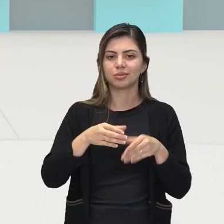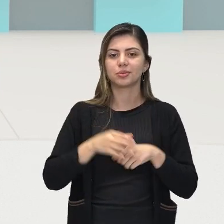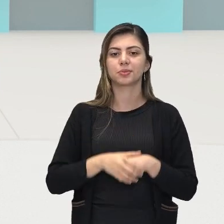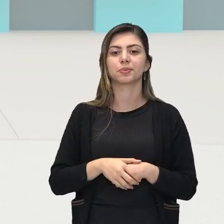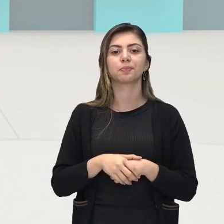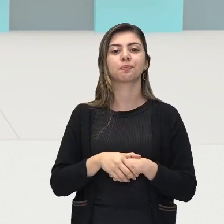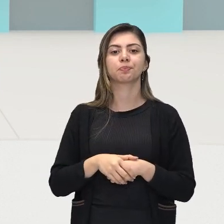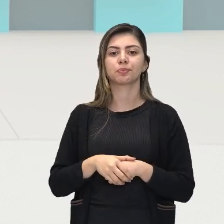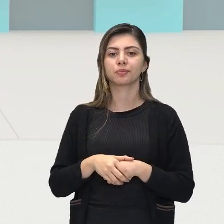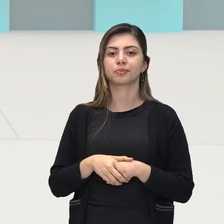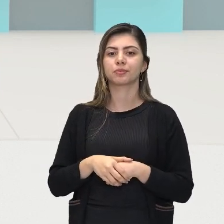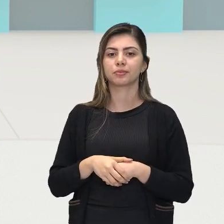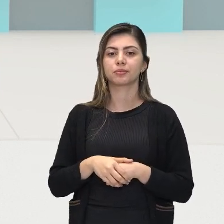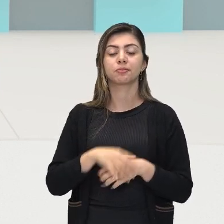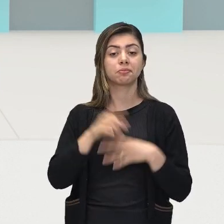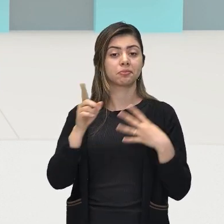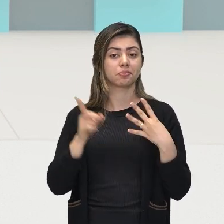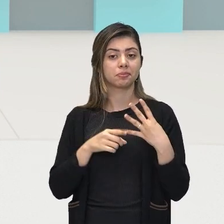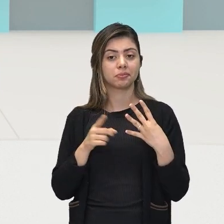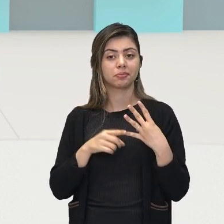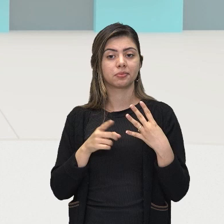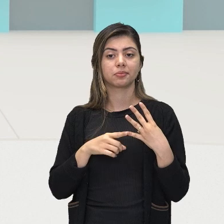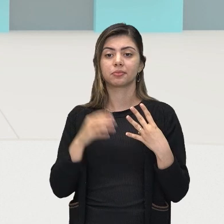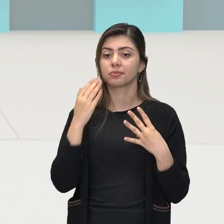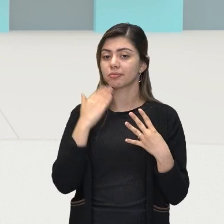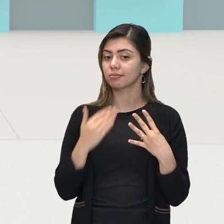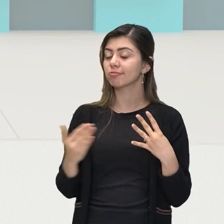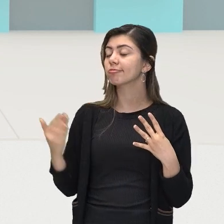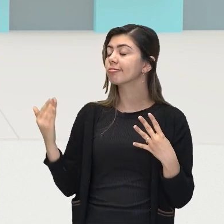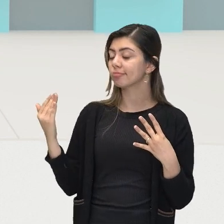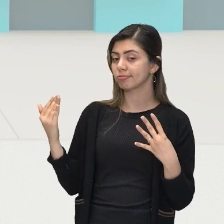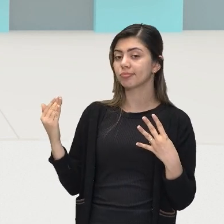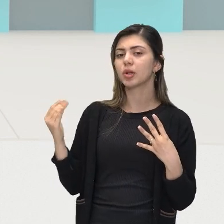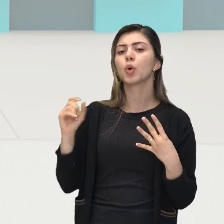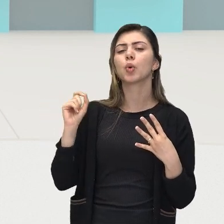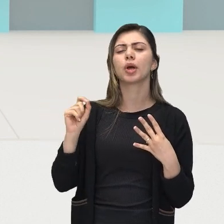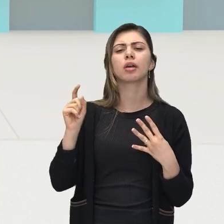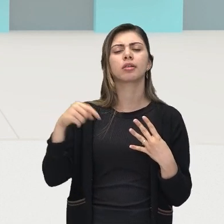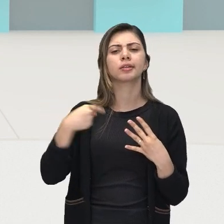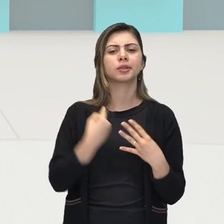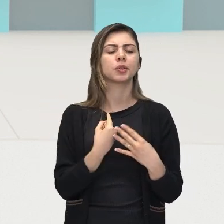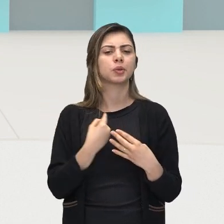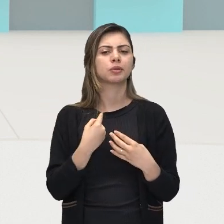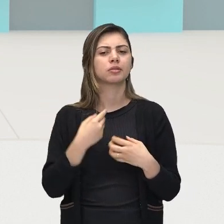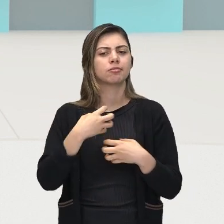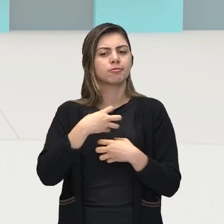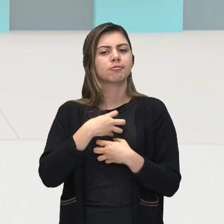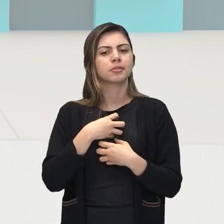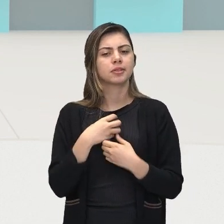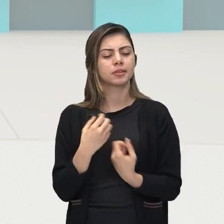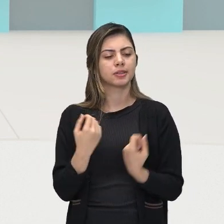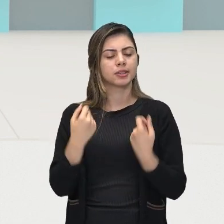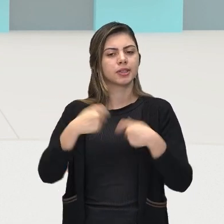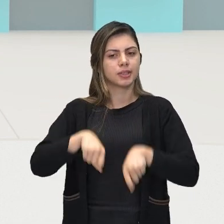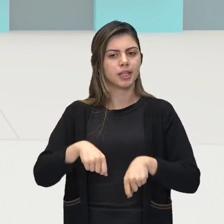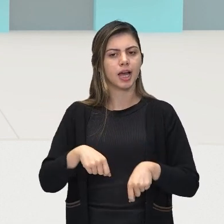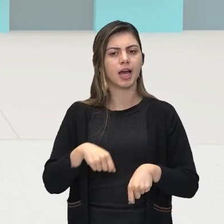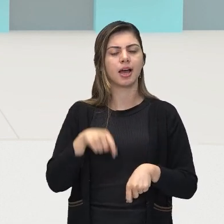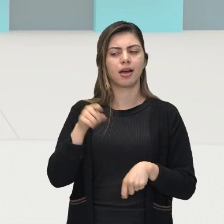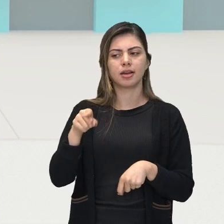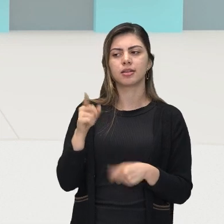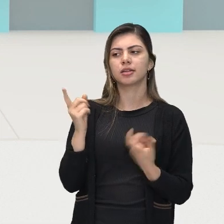Prosseguindo, nós vamos ver que o lazer também faz com que a gente se sinta mais capaz para lidar com